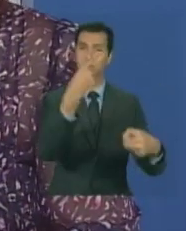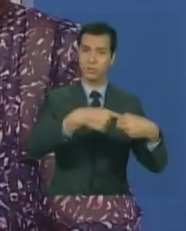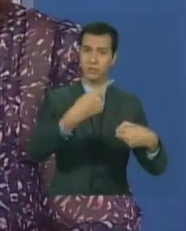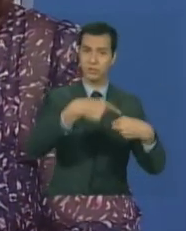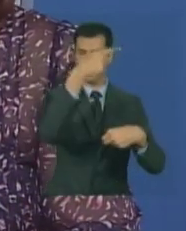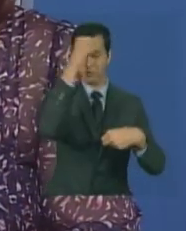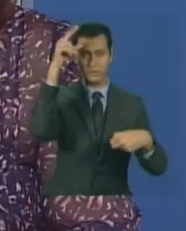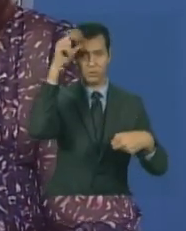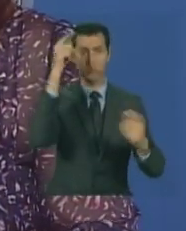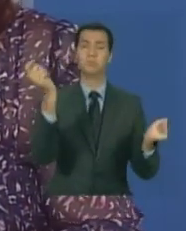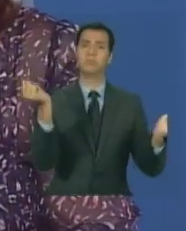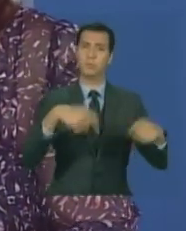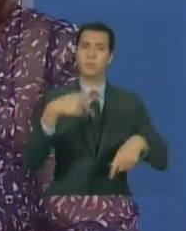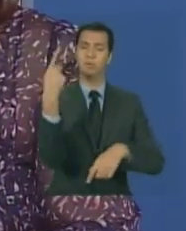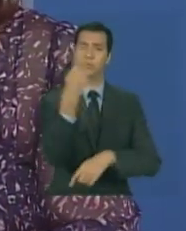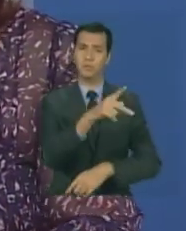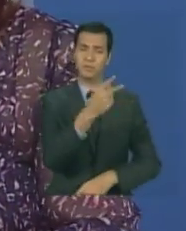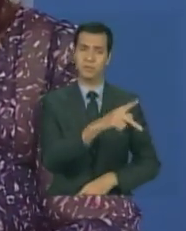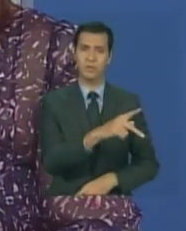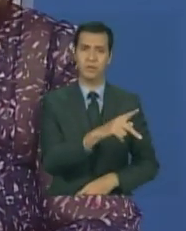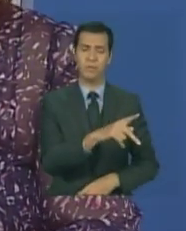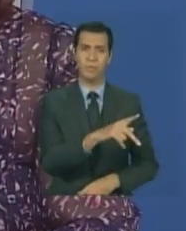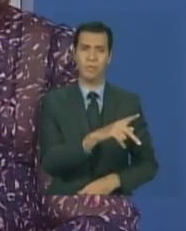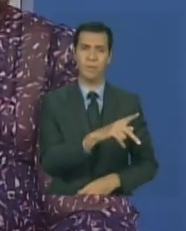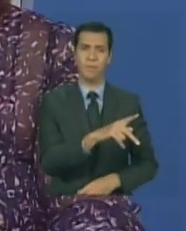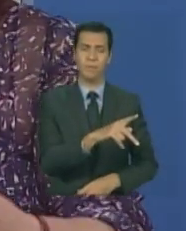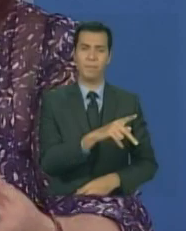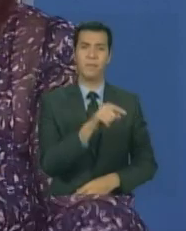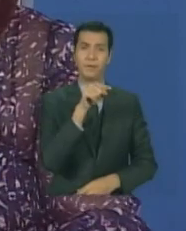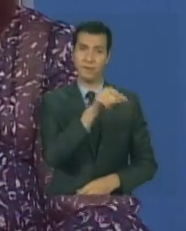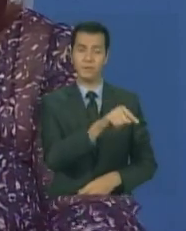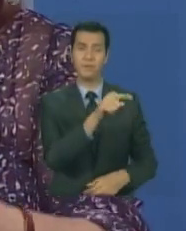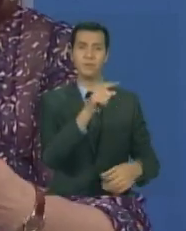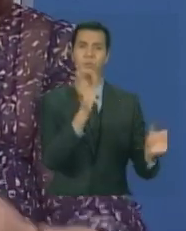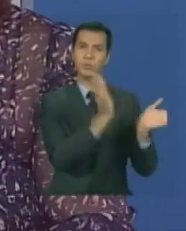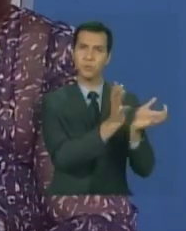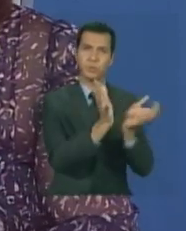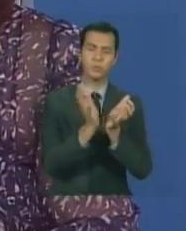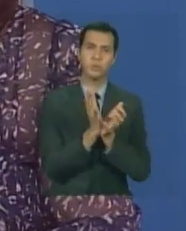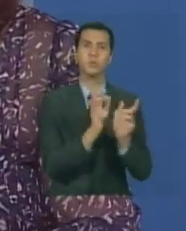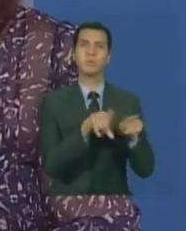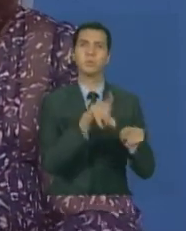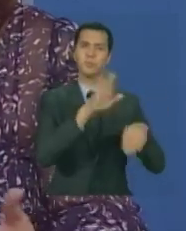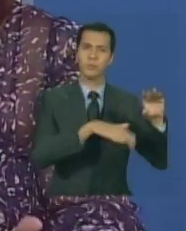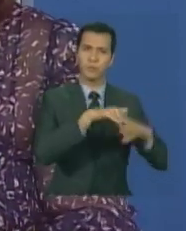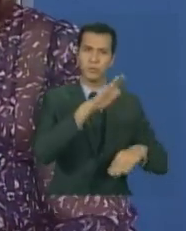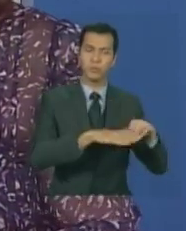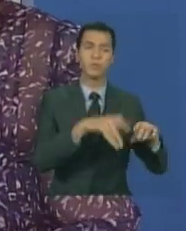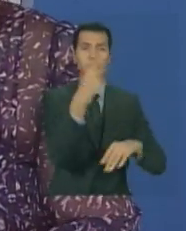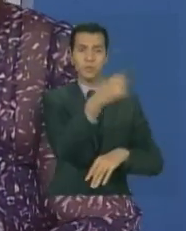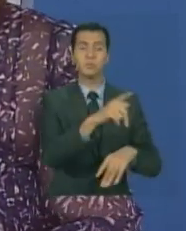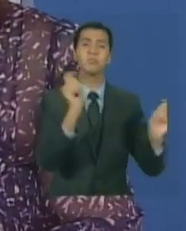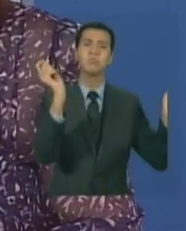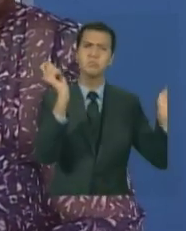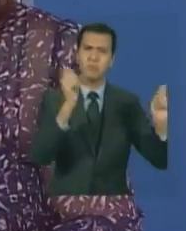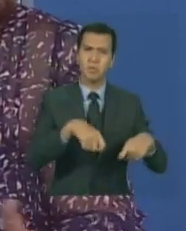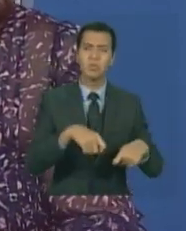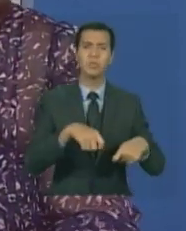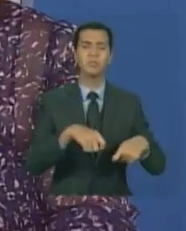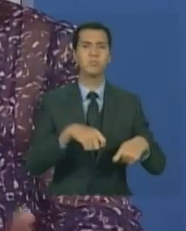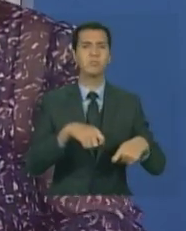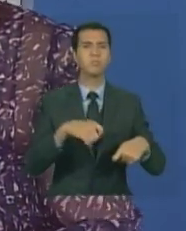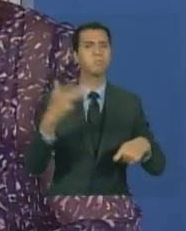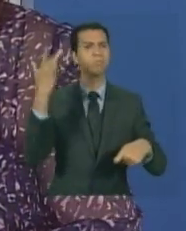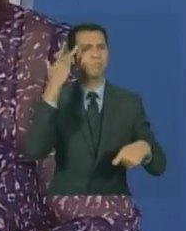perspectiva de que os municípios possam, né, as equipes, os profissionais, possam ter condição de